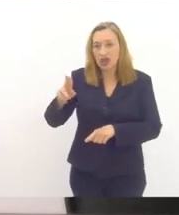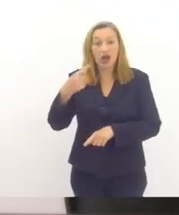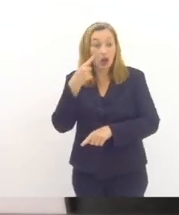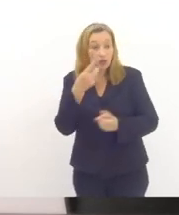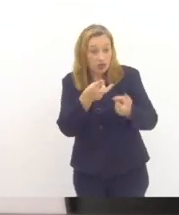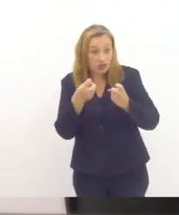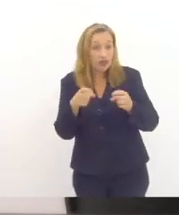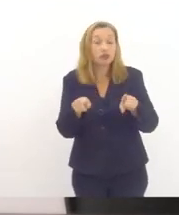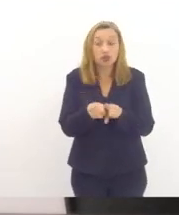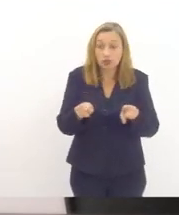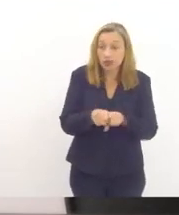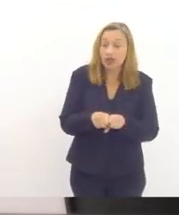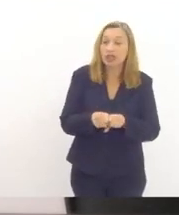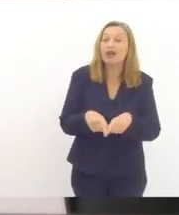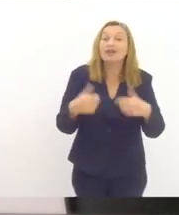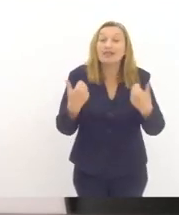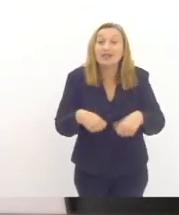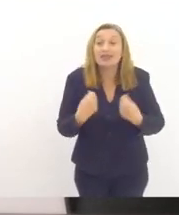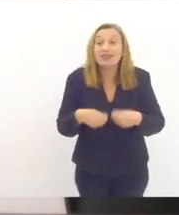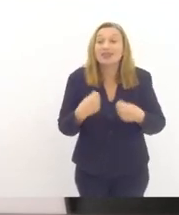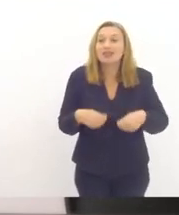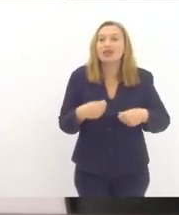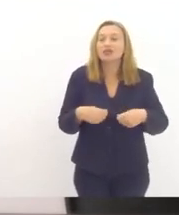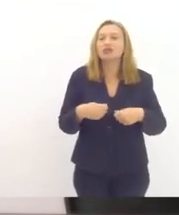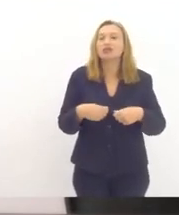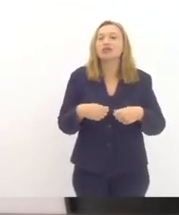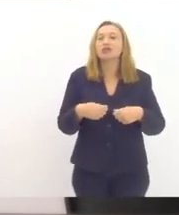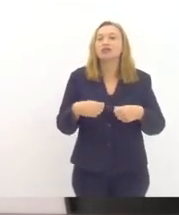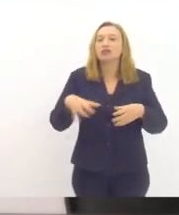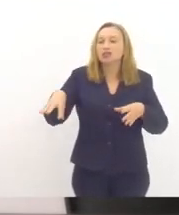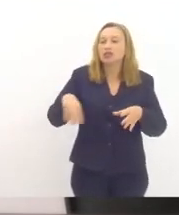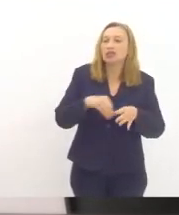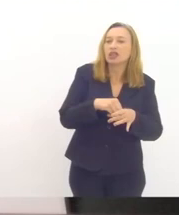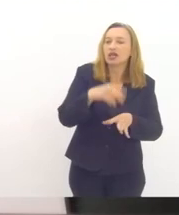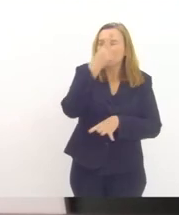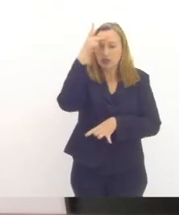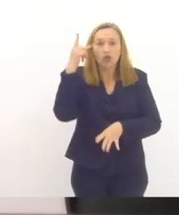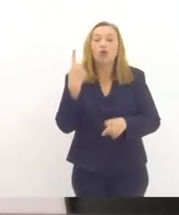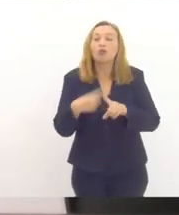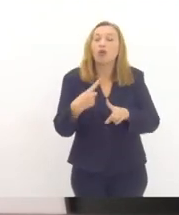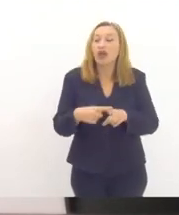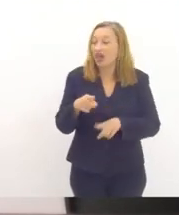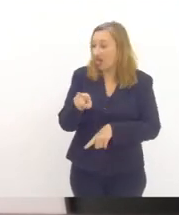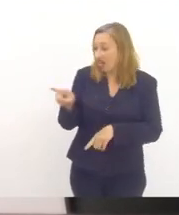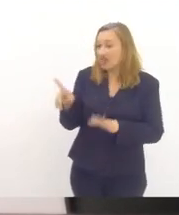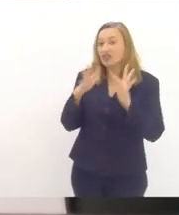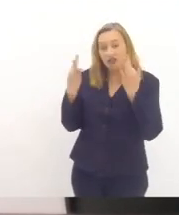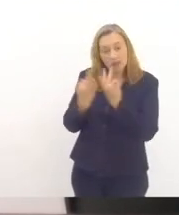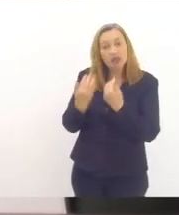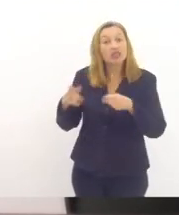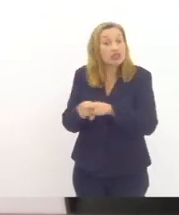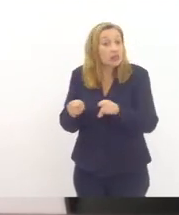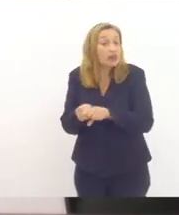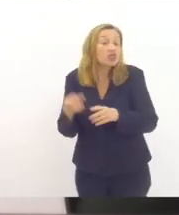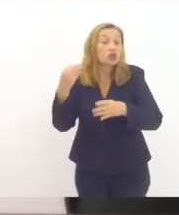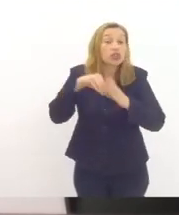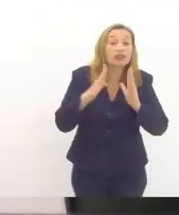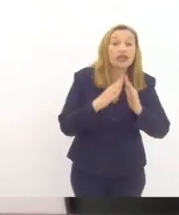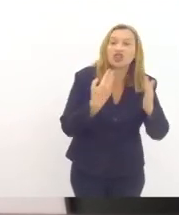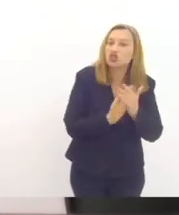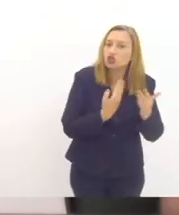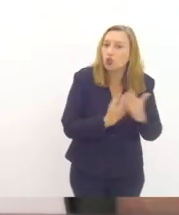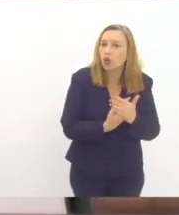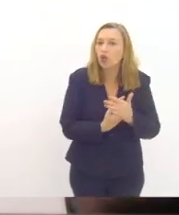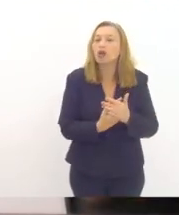da UF, a necessidade de inserção dessas pessoas, porque essas famílias também estão na escola, essas